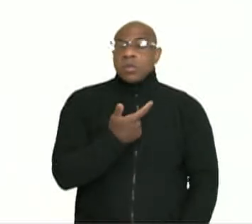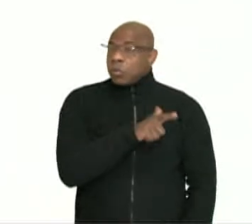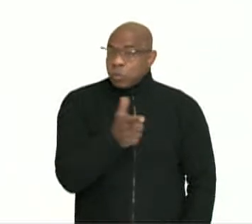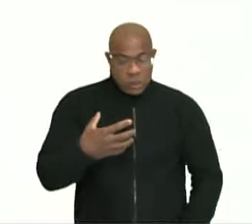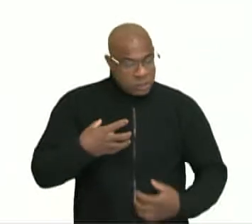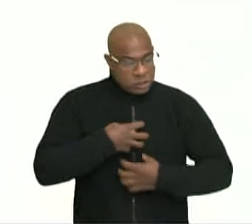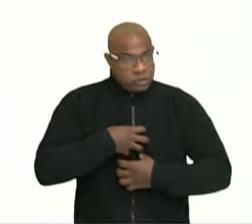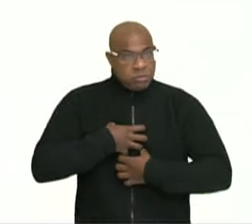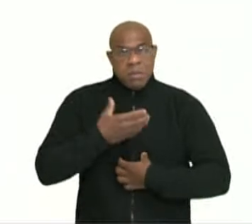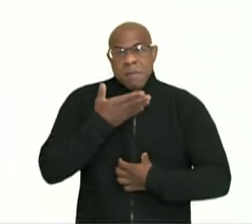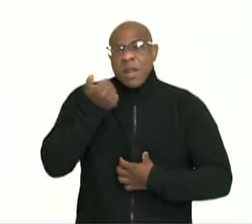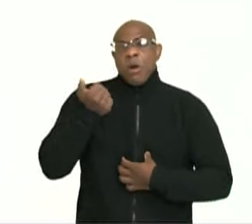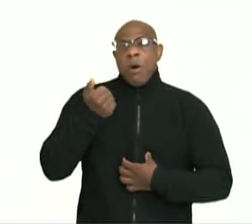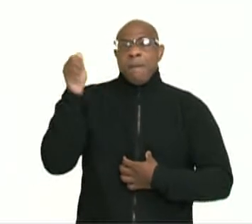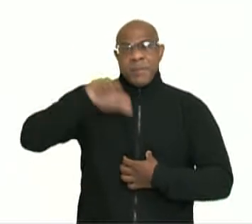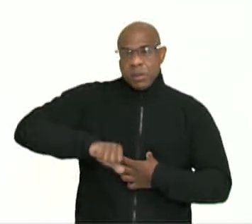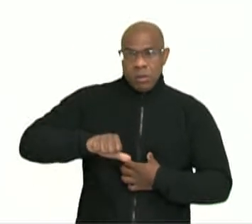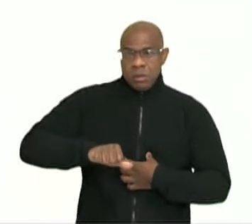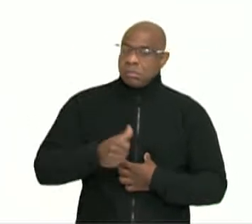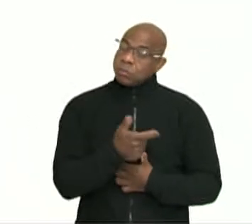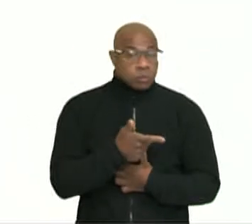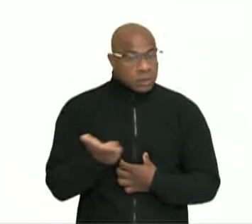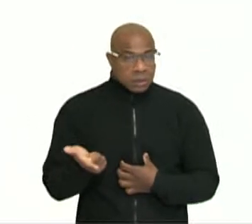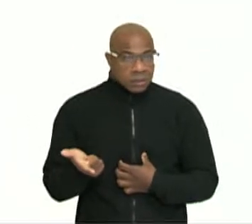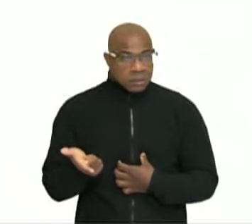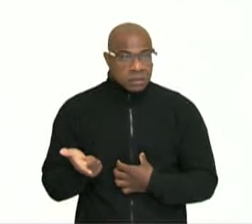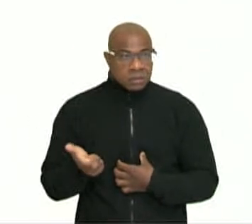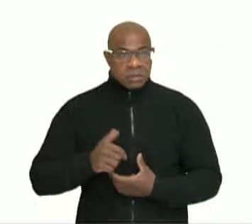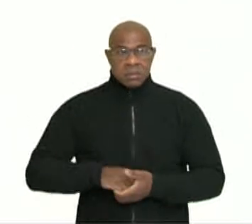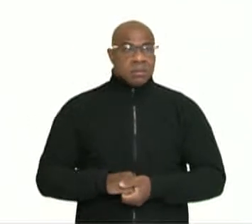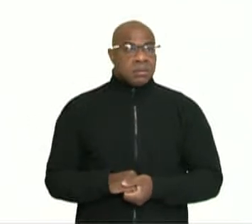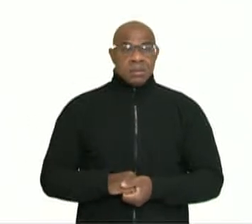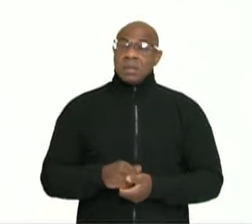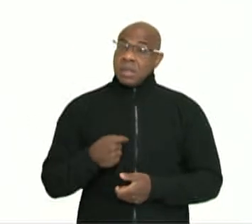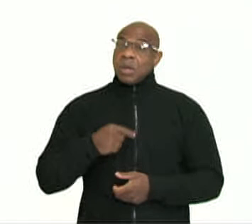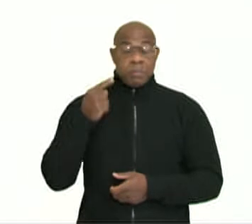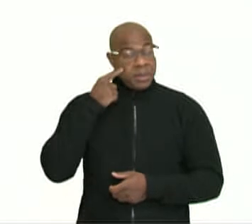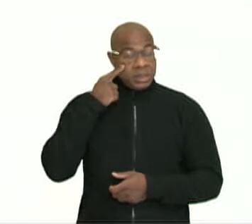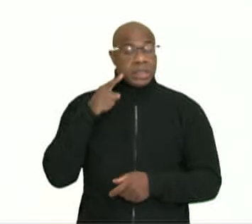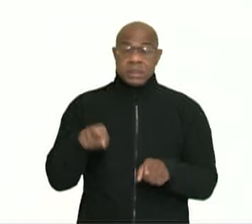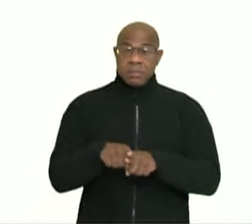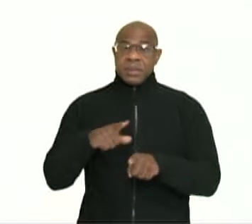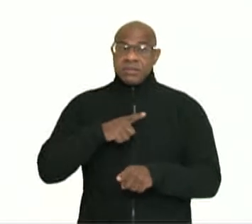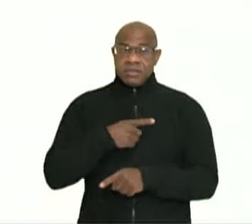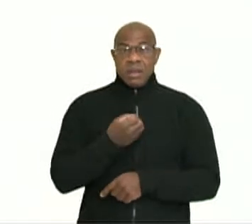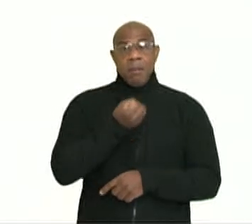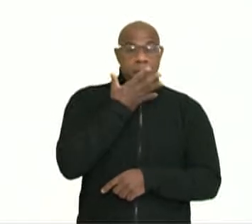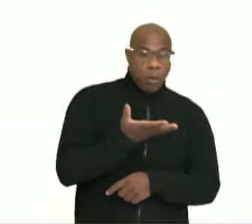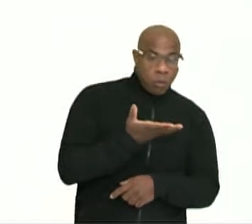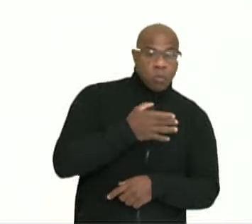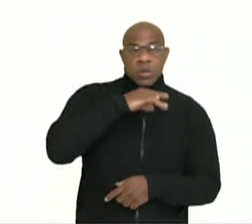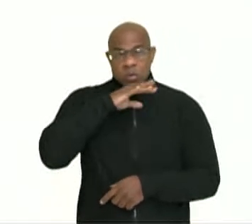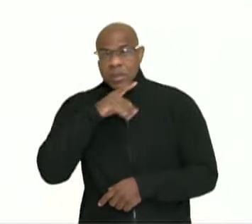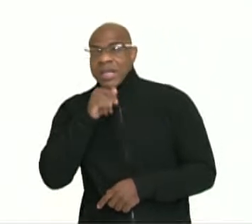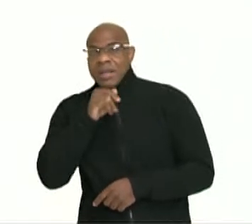sentimento melhor ou pior. Sabia disso? Pois é, eu achava que existiam, né? Os melhorzinhos são esses,